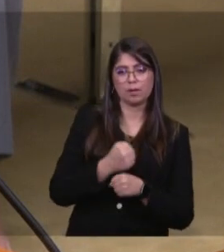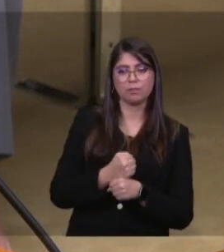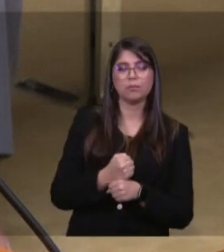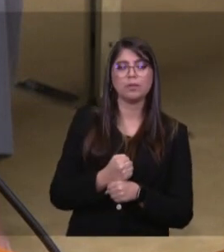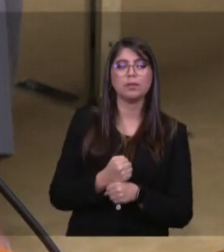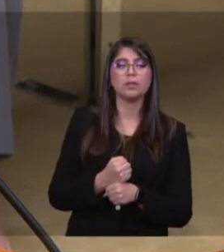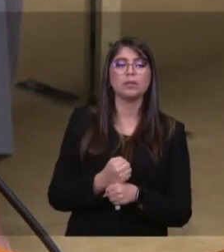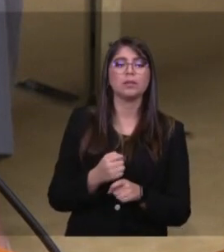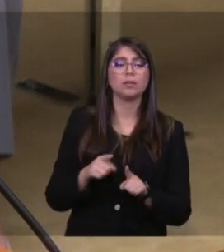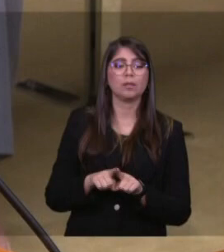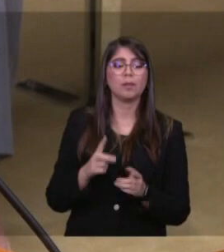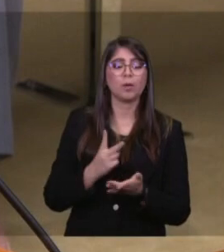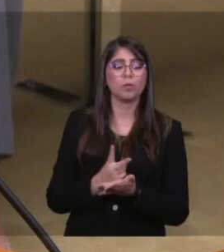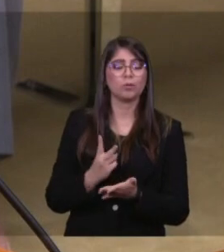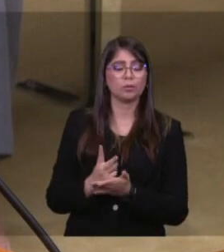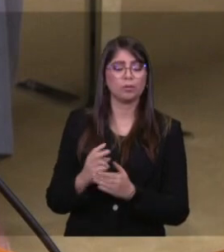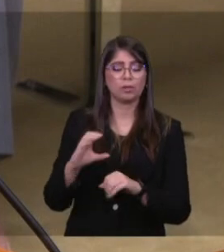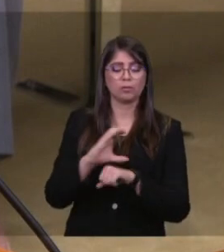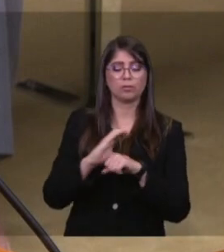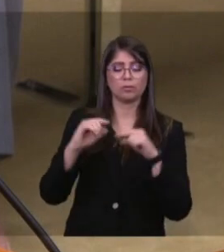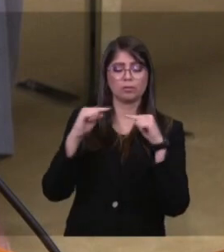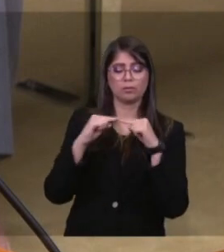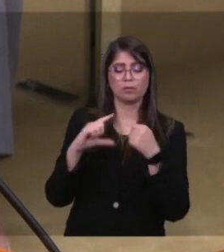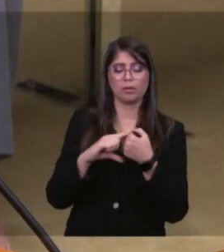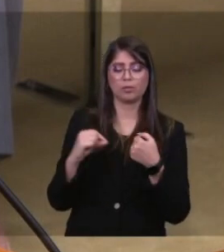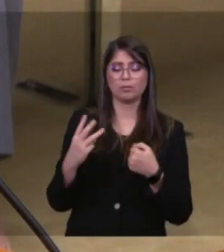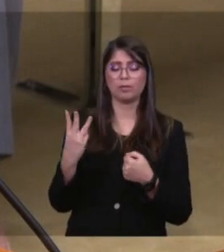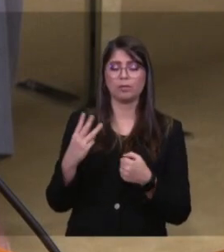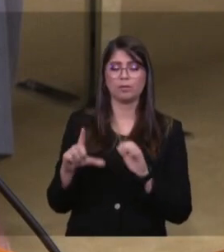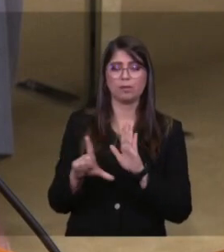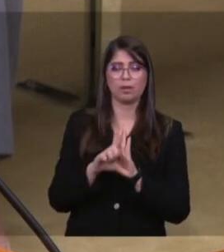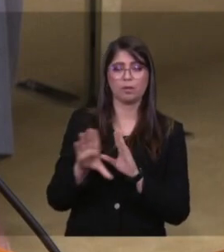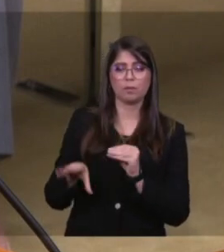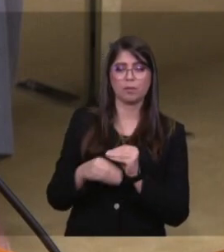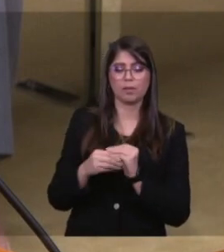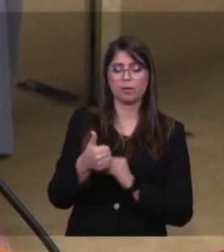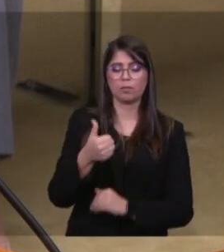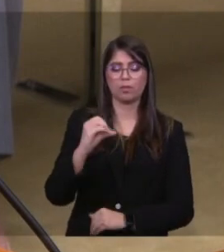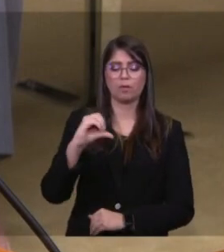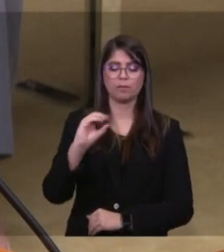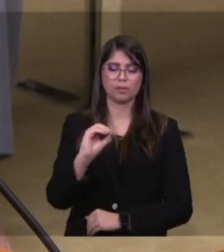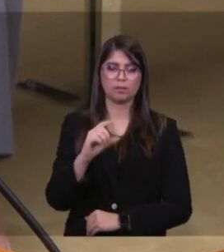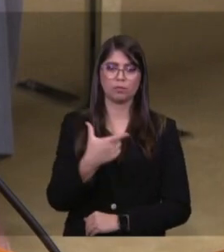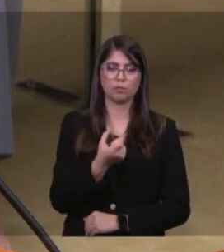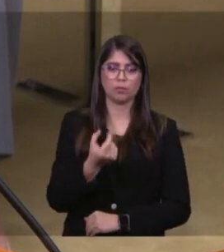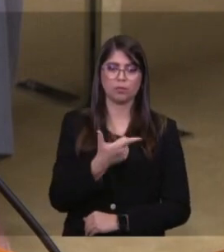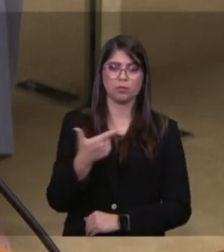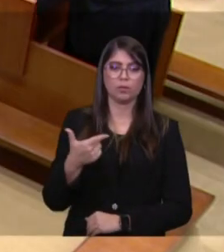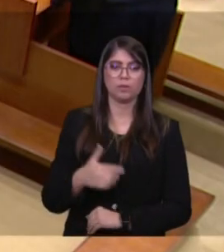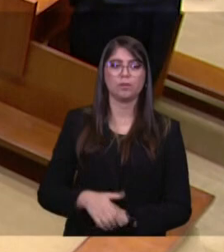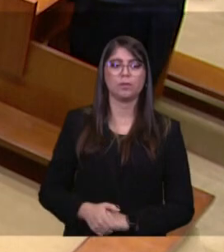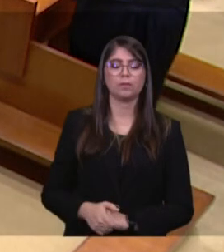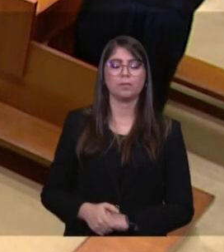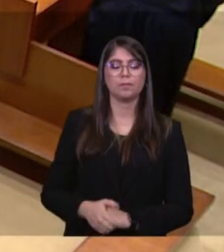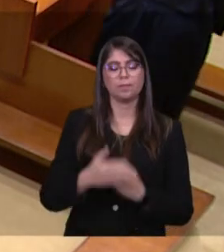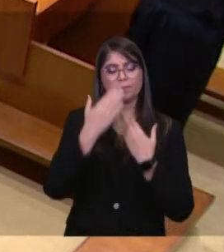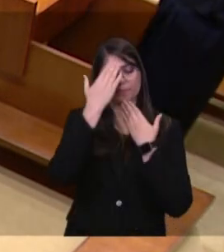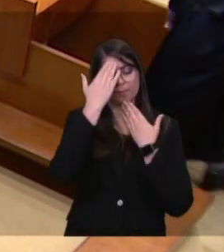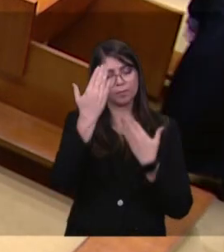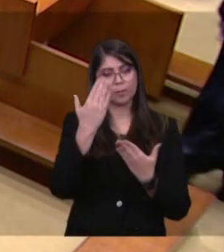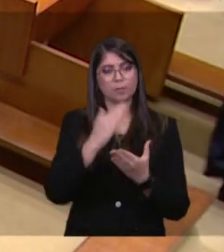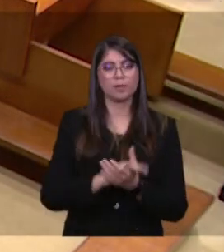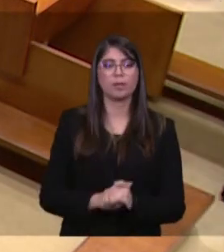muito, seja mantida a constitucionalidade do artigo 3º da Lei Complementar 190 de 2022. Muito